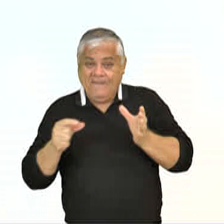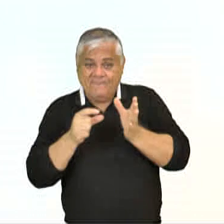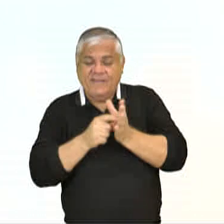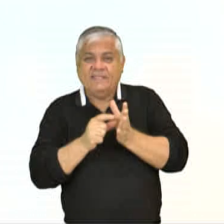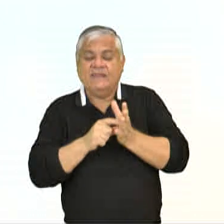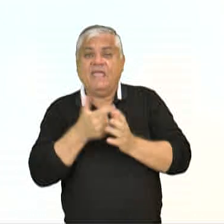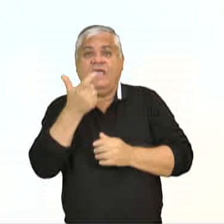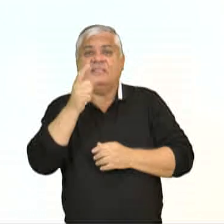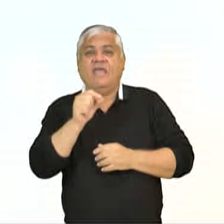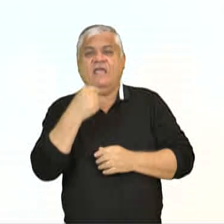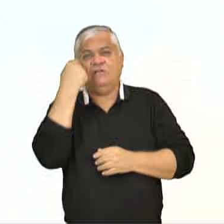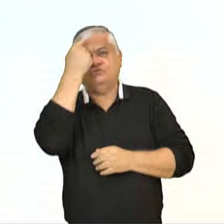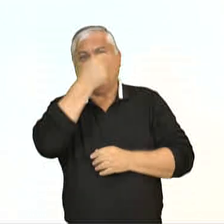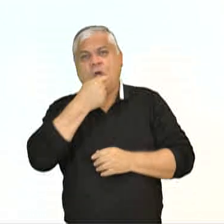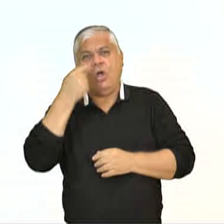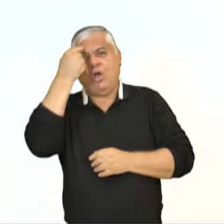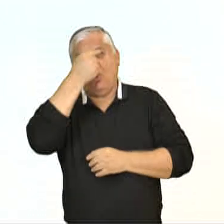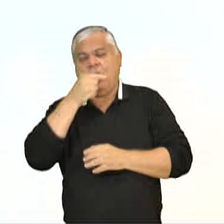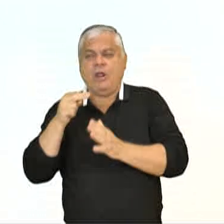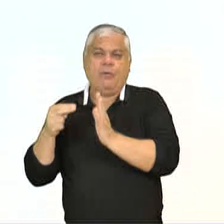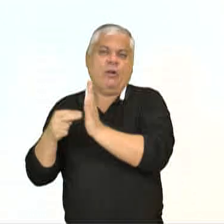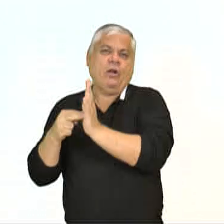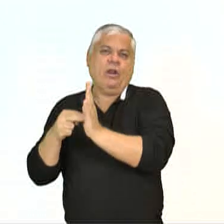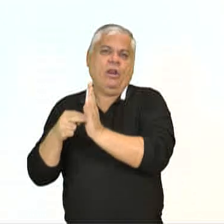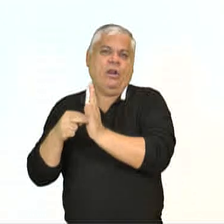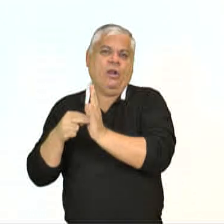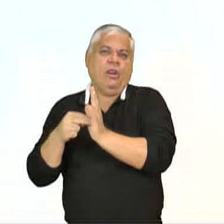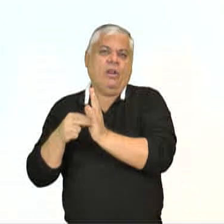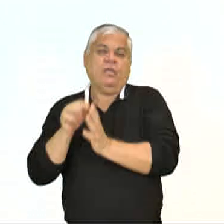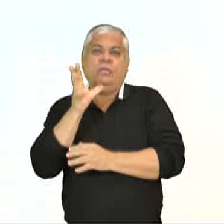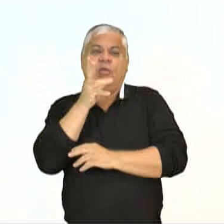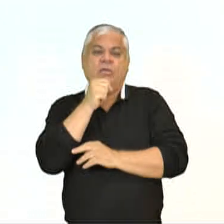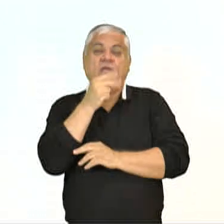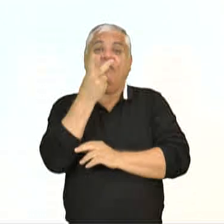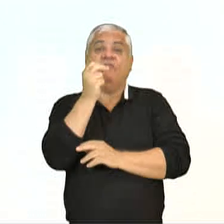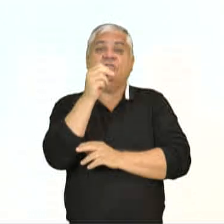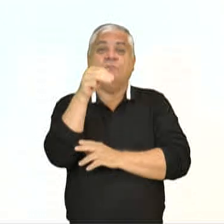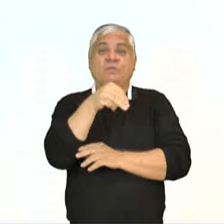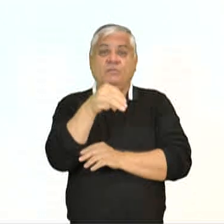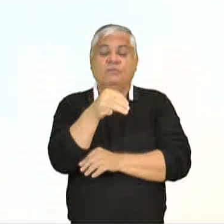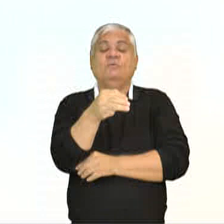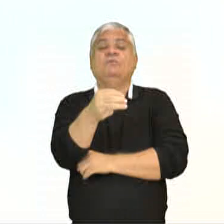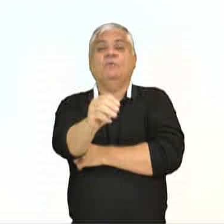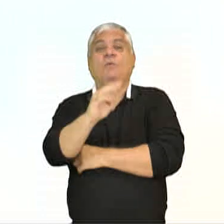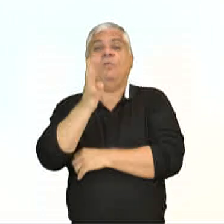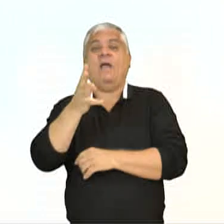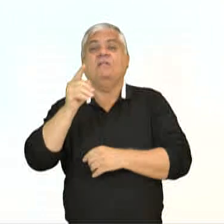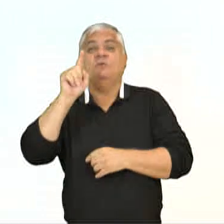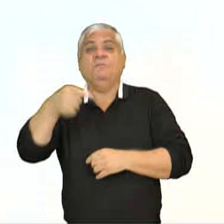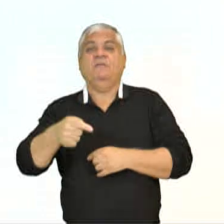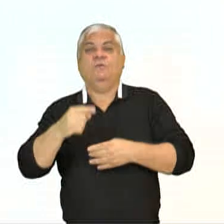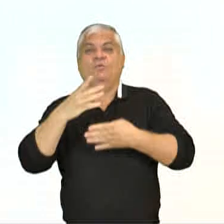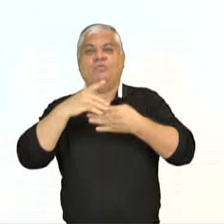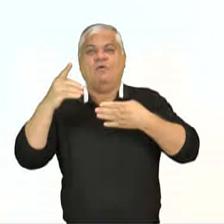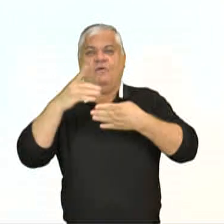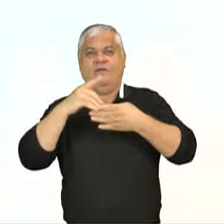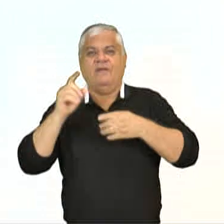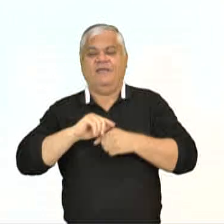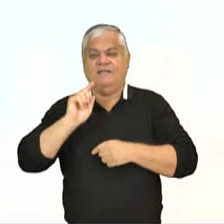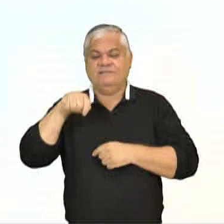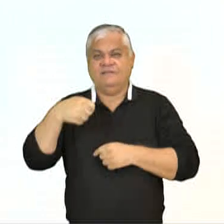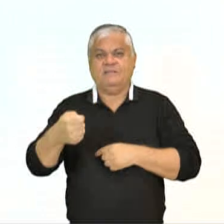10 horas para recarregar e só durava 20 minutos. Custava $4.000. O apelido